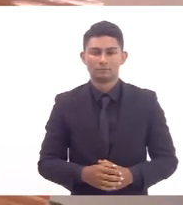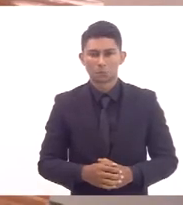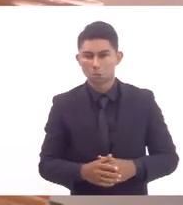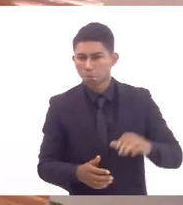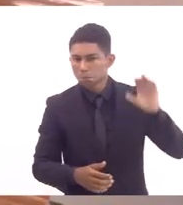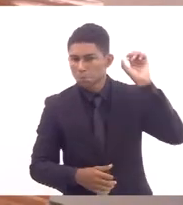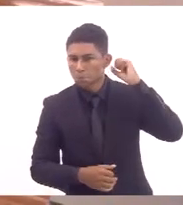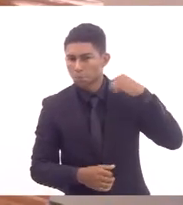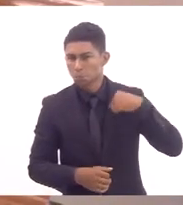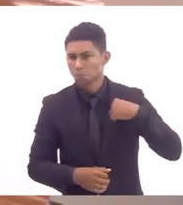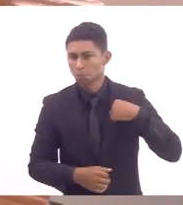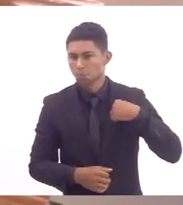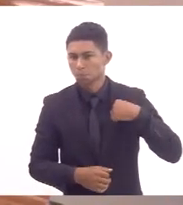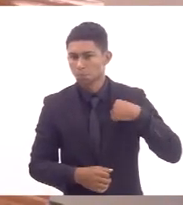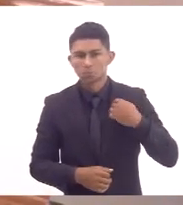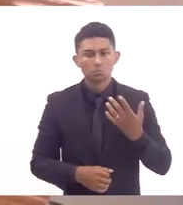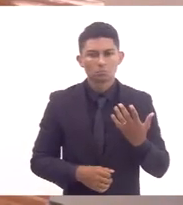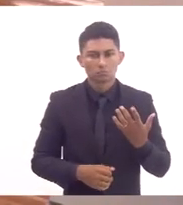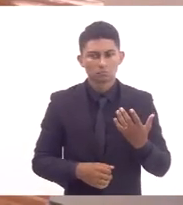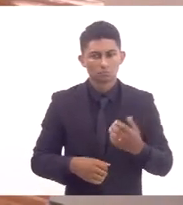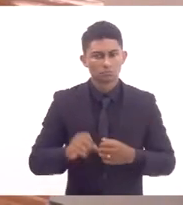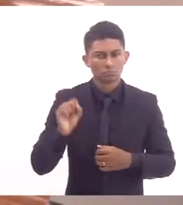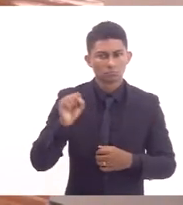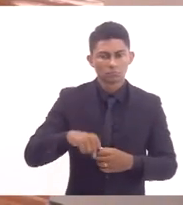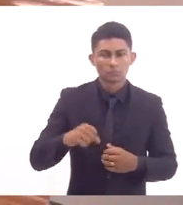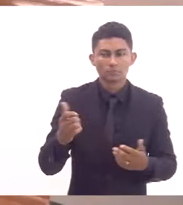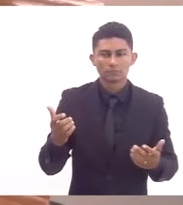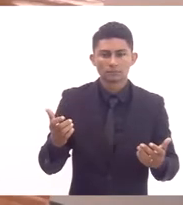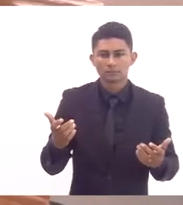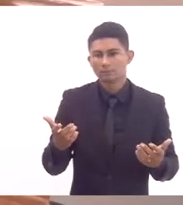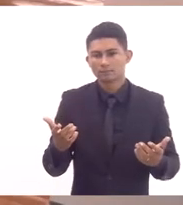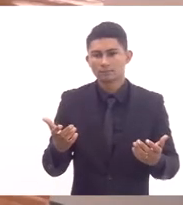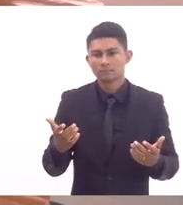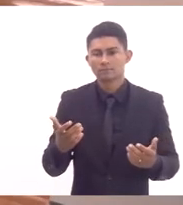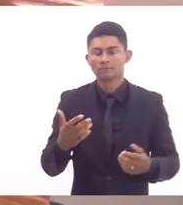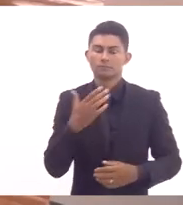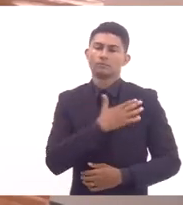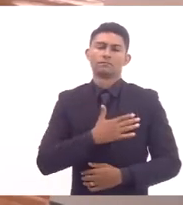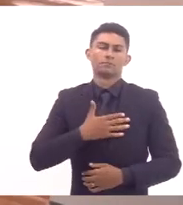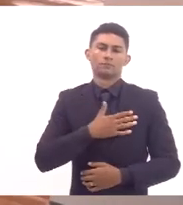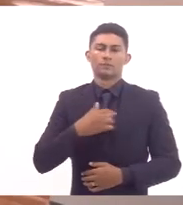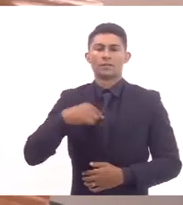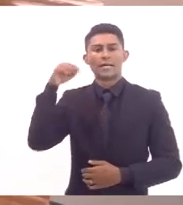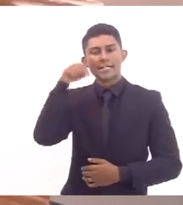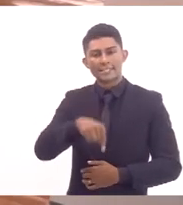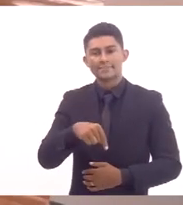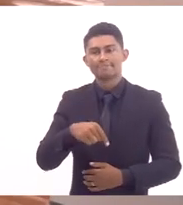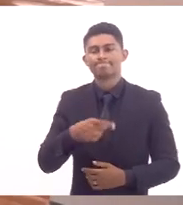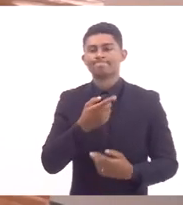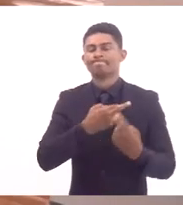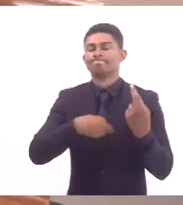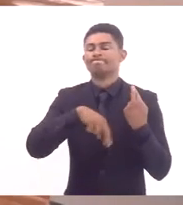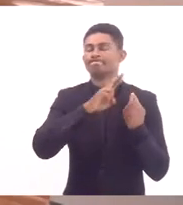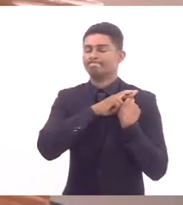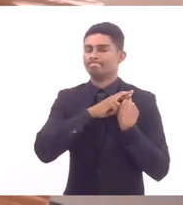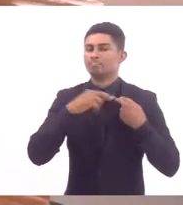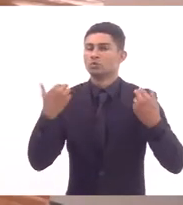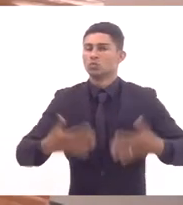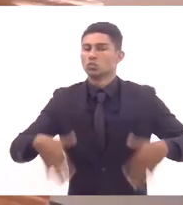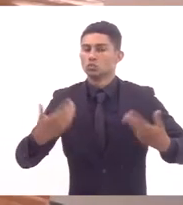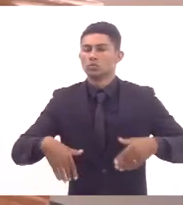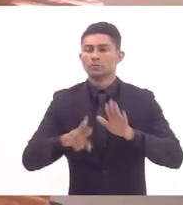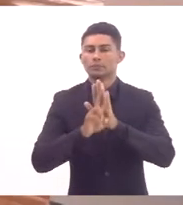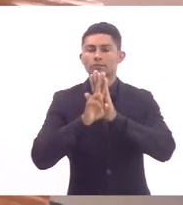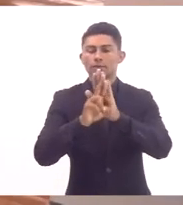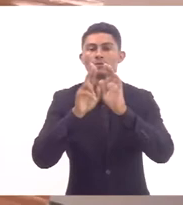G1 um prazer enorme responsabilidade tá aqui hoje representando a